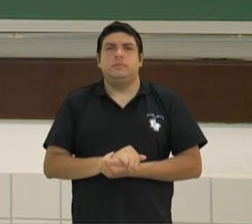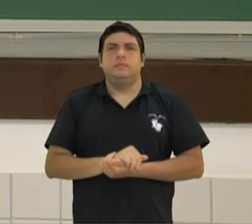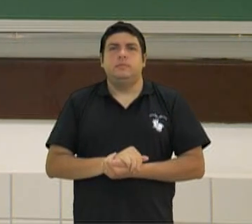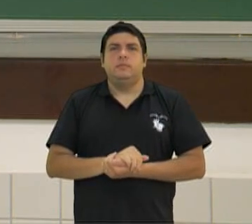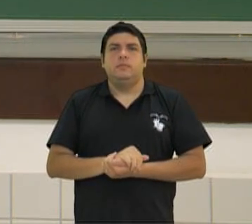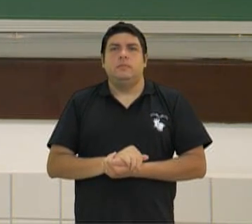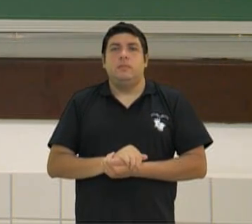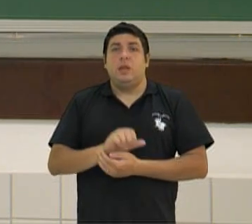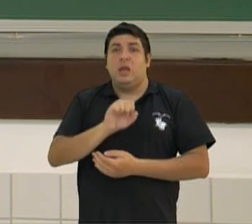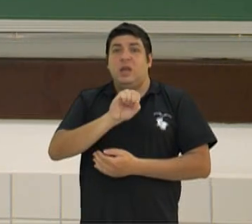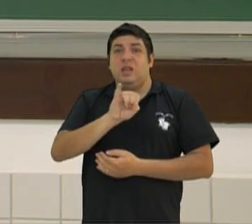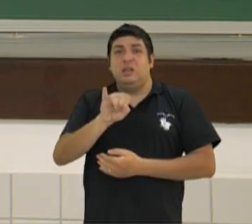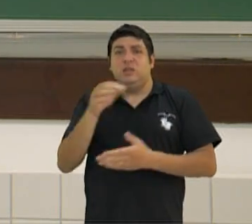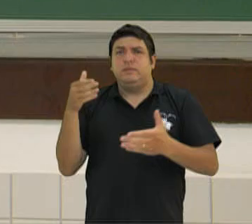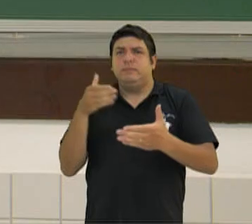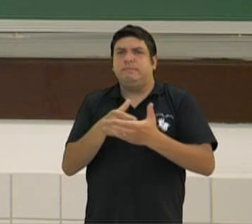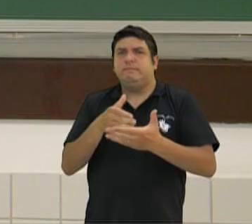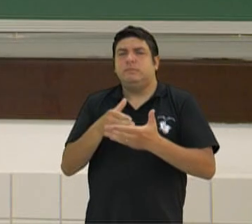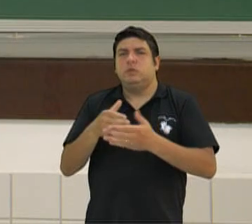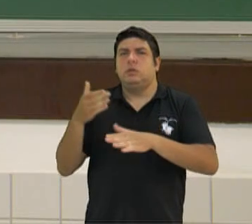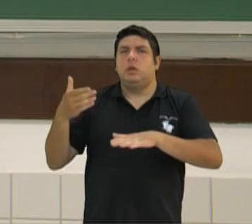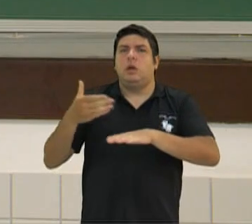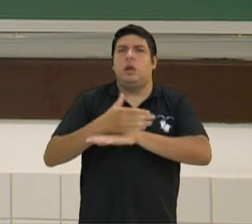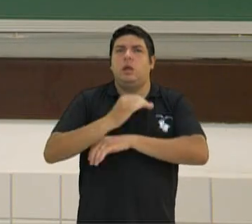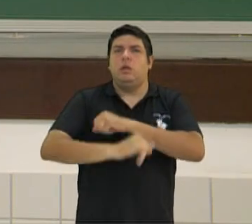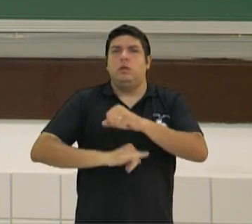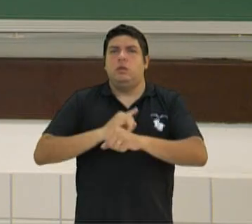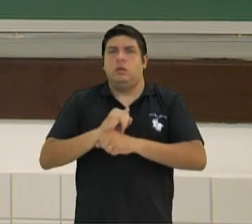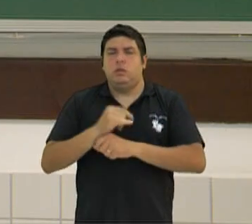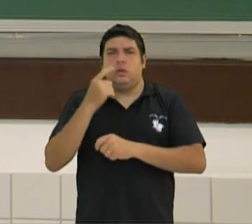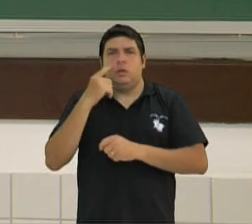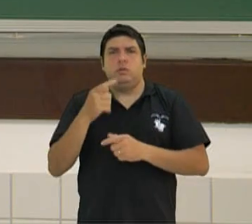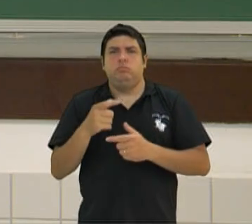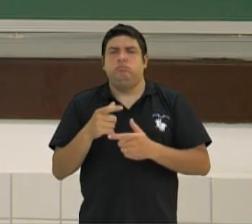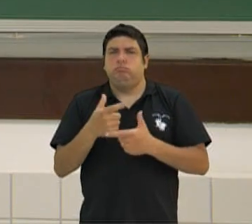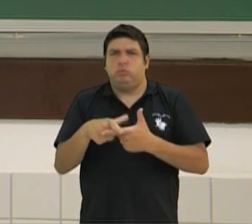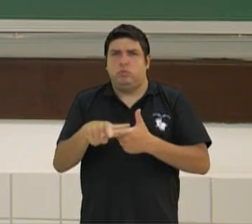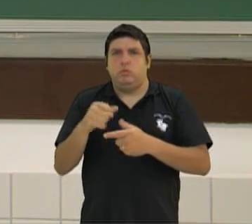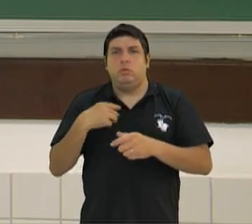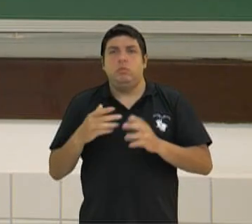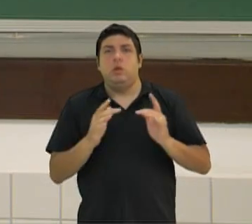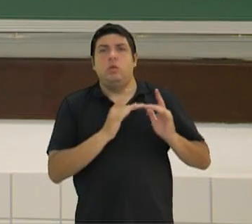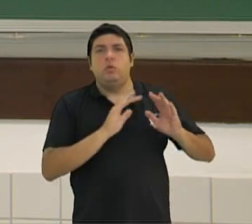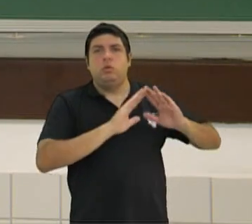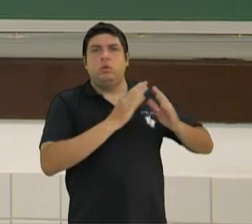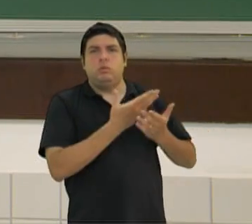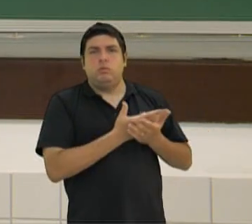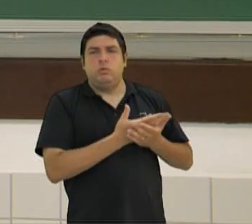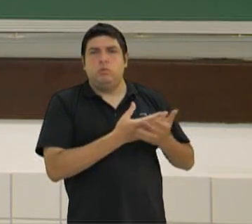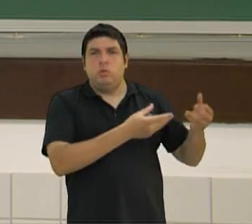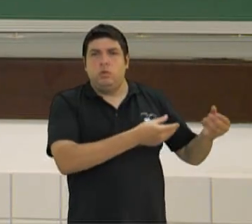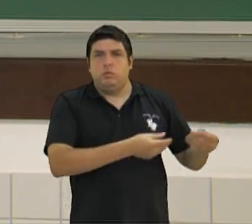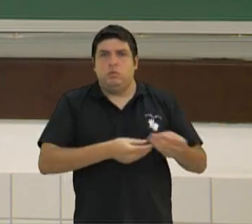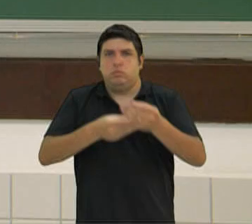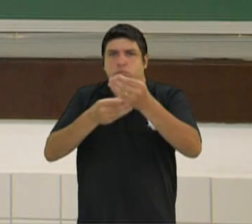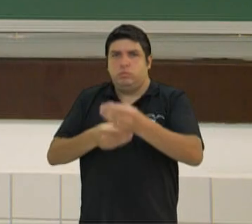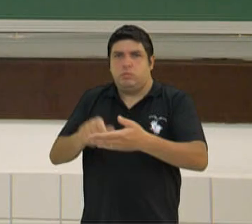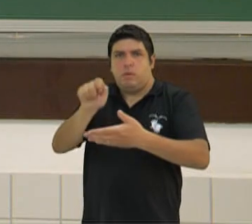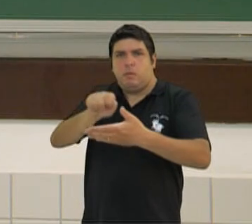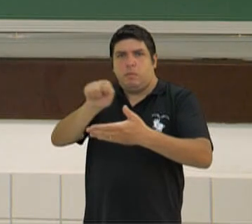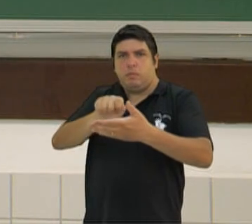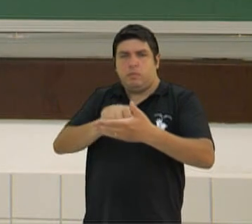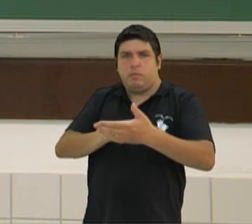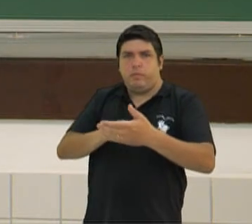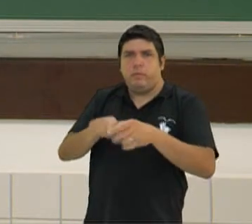com dificuldade de acesso, o que devem fazer? Entram em contato com a escola, vão pegar o material impresso e aí